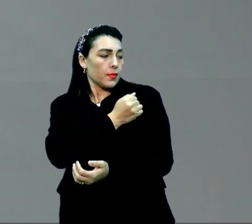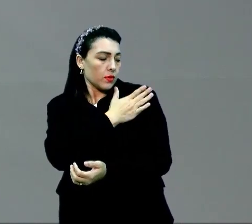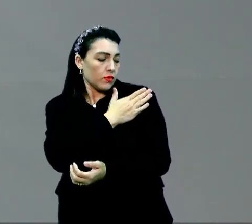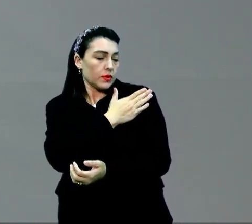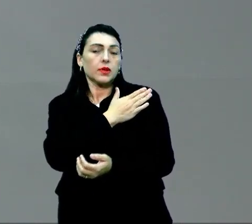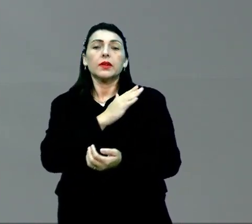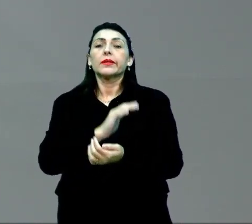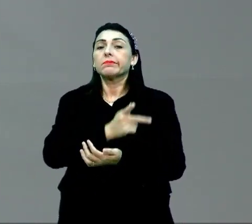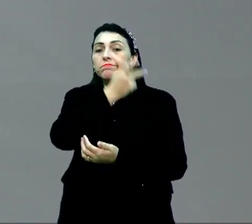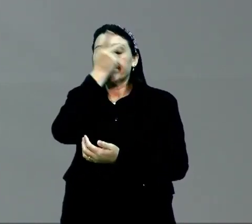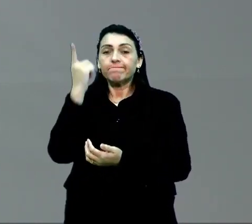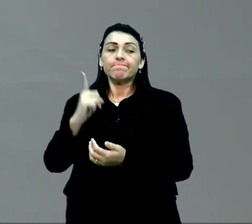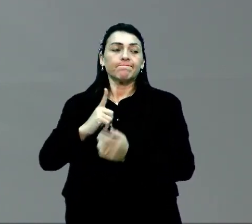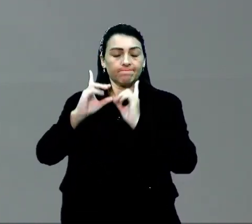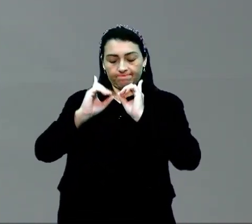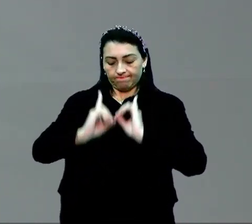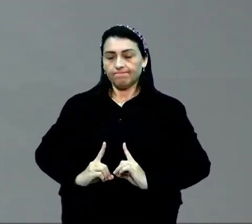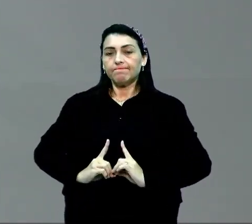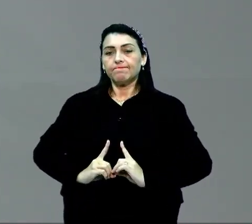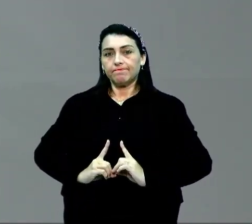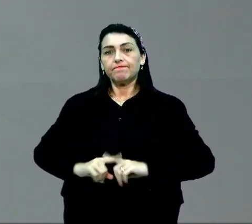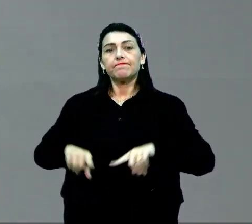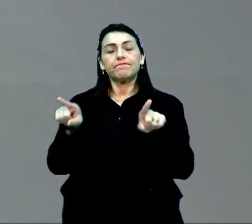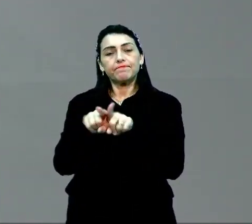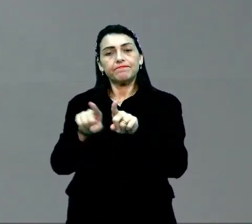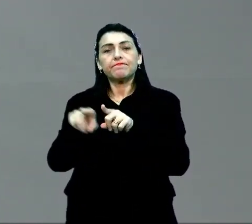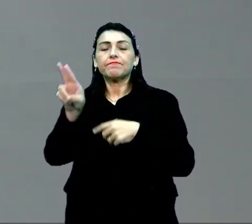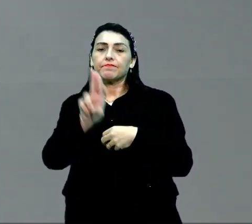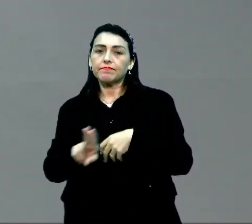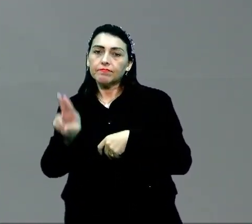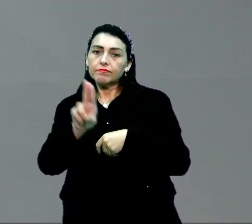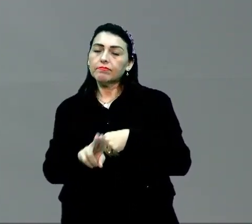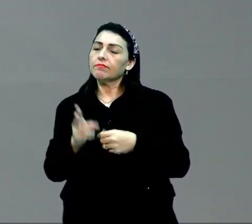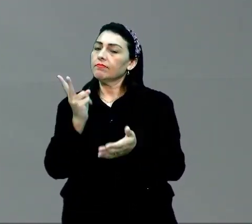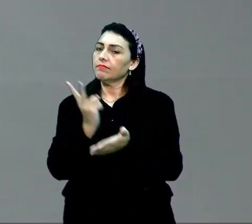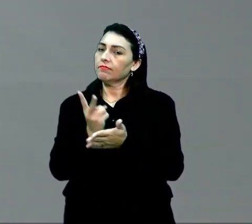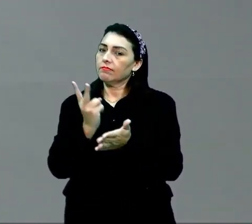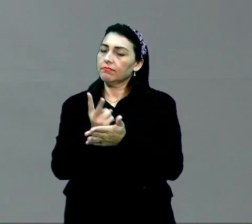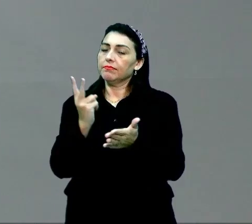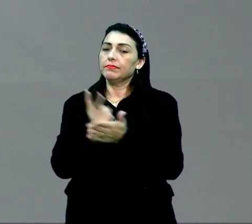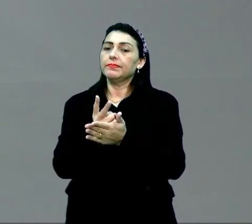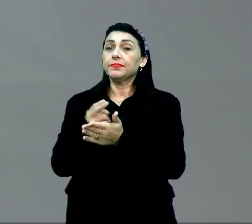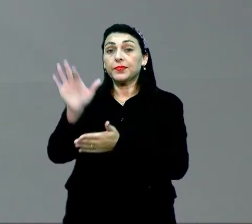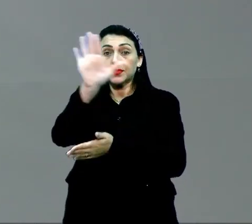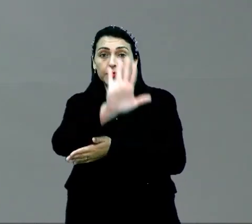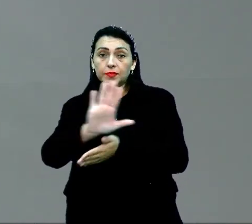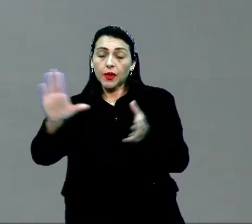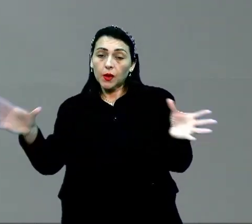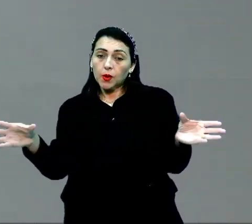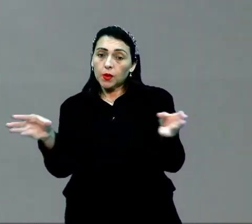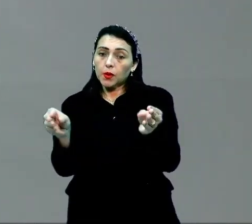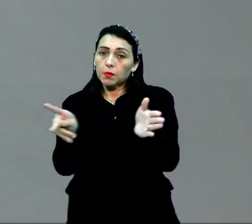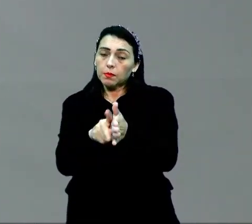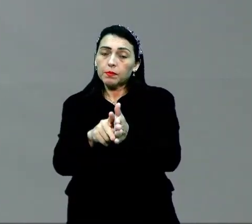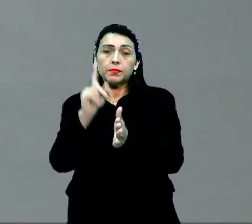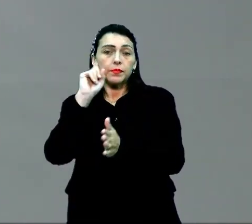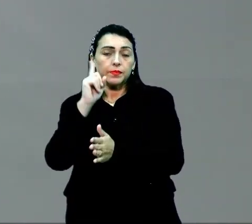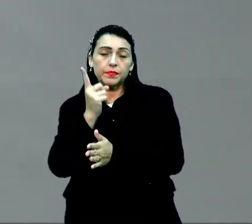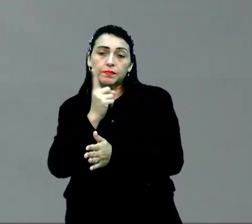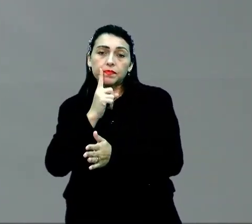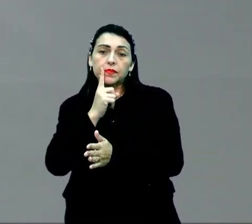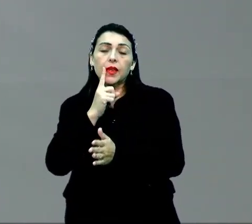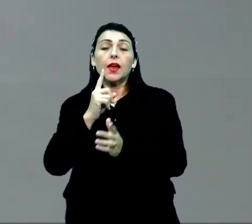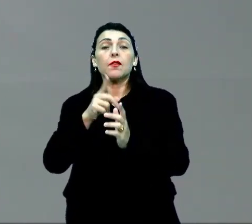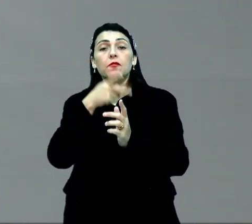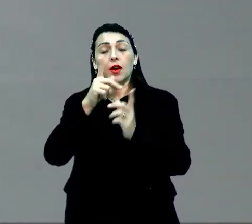né? As pessoas que têm deficiência. Ele também utilizou o mesmo recurso. Ele parte do geral para o específico. Pode ver que ele fala dos